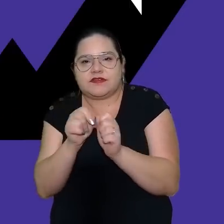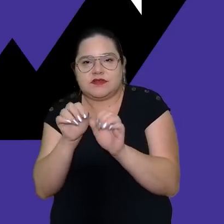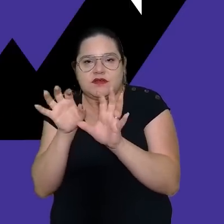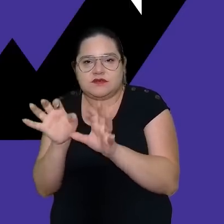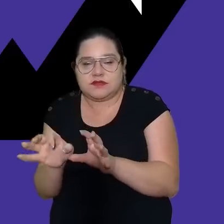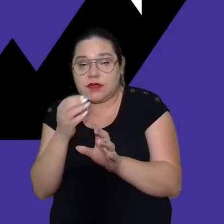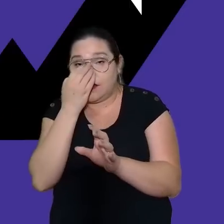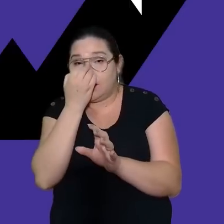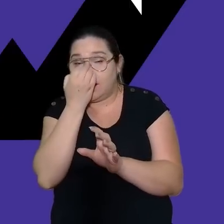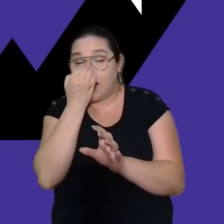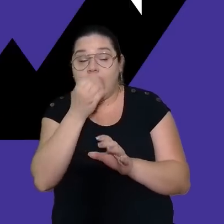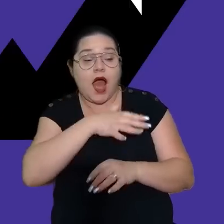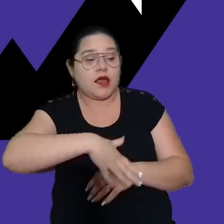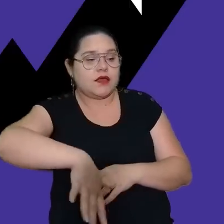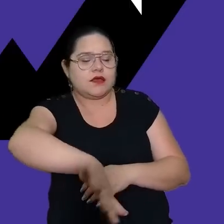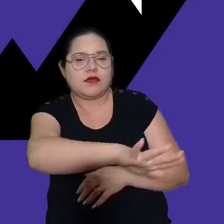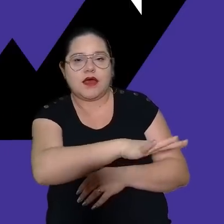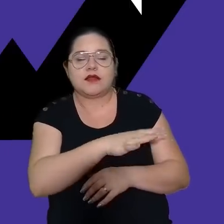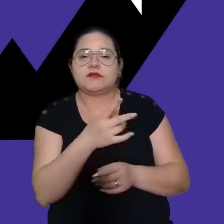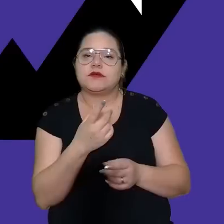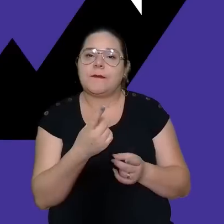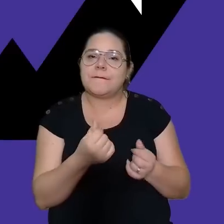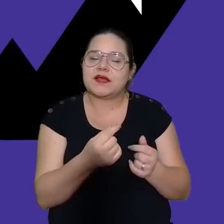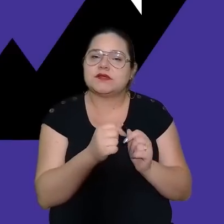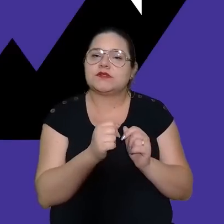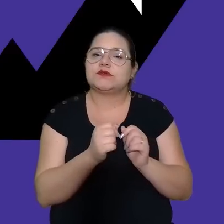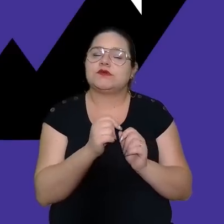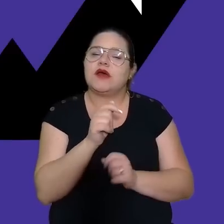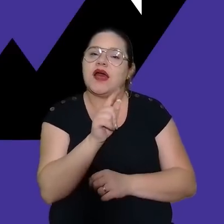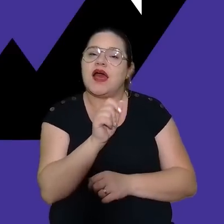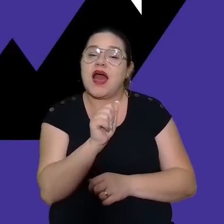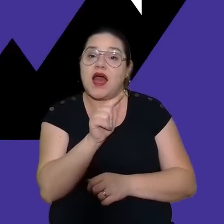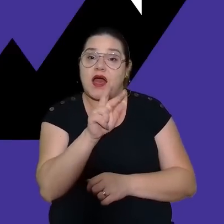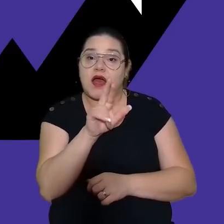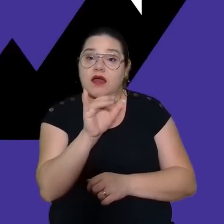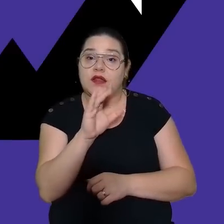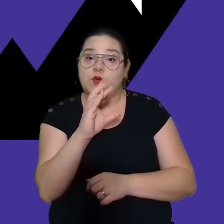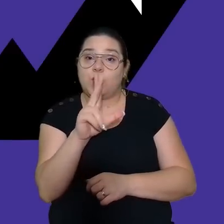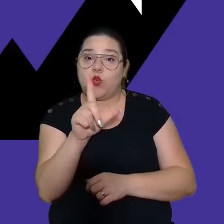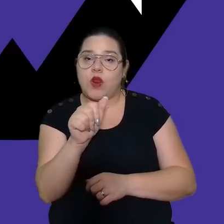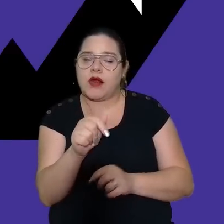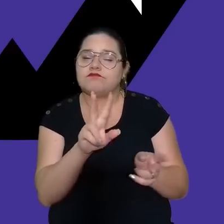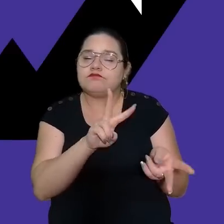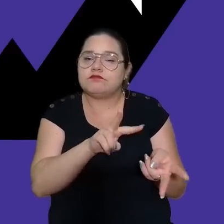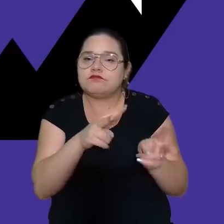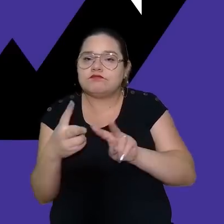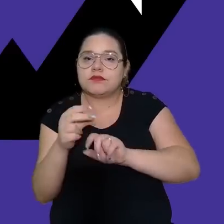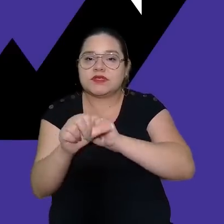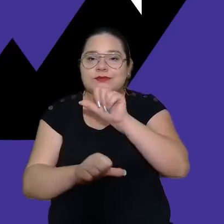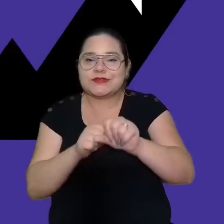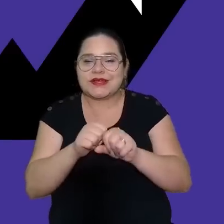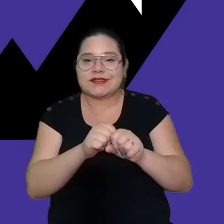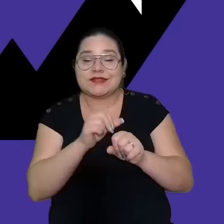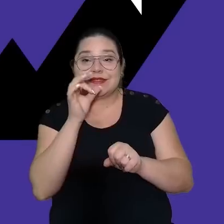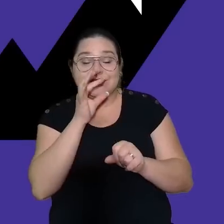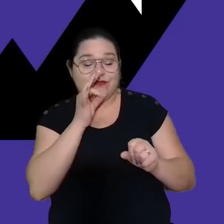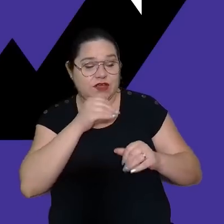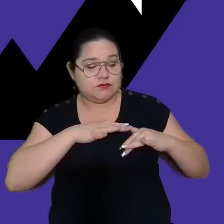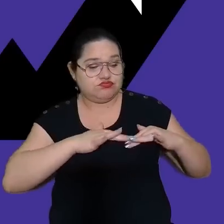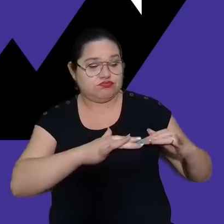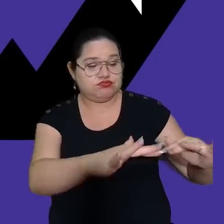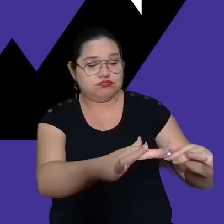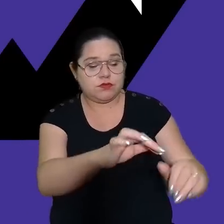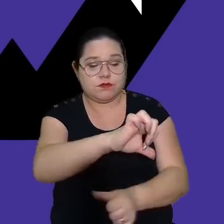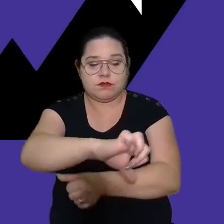e os preços agrícolas têm inviabilizado, então, essa transformação dos pastos em lavoura, e isso é